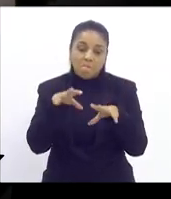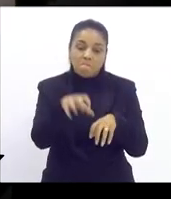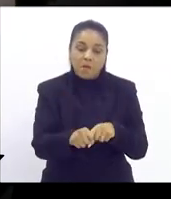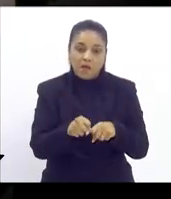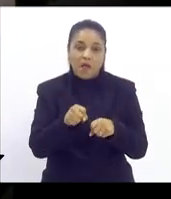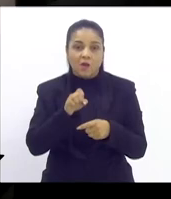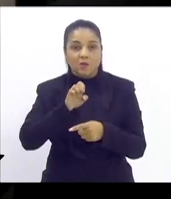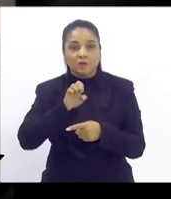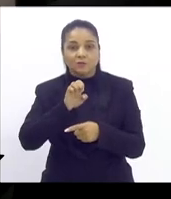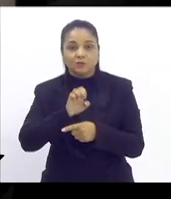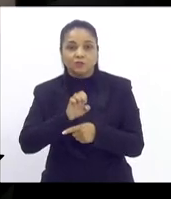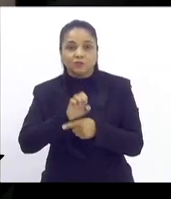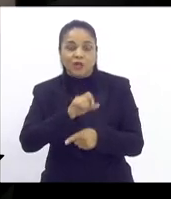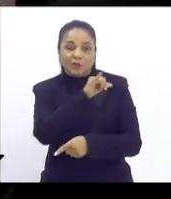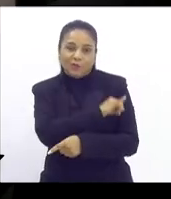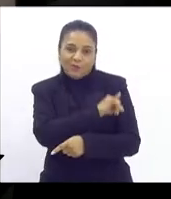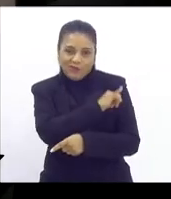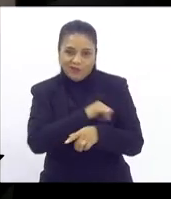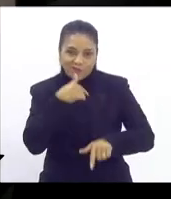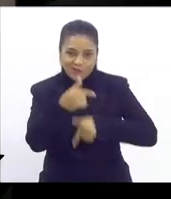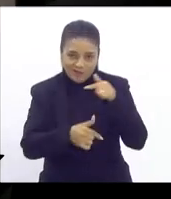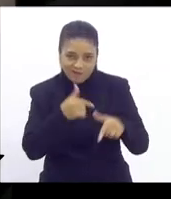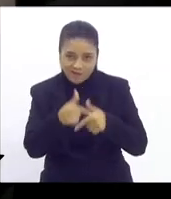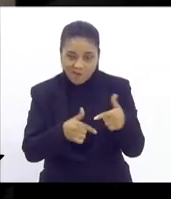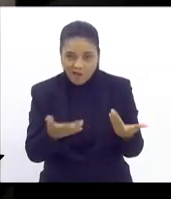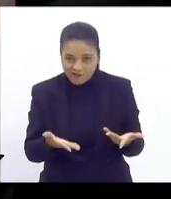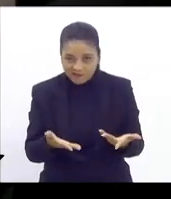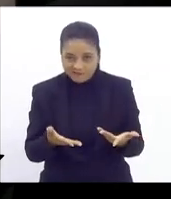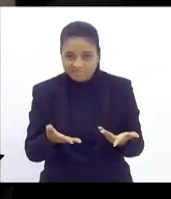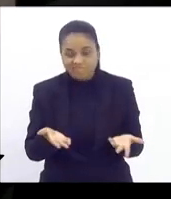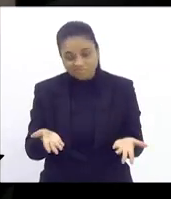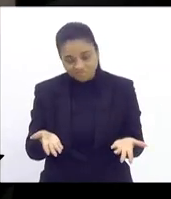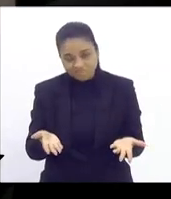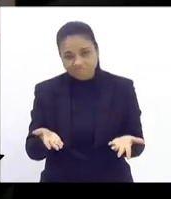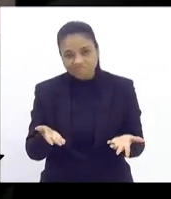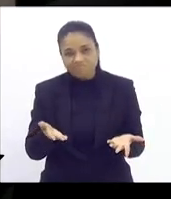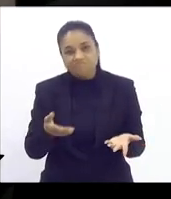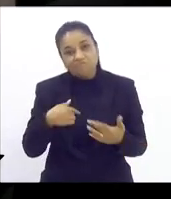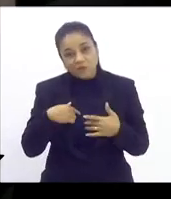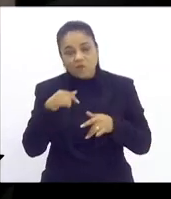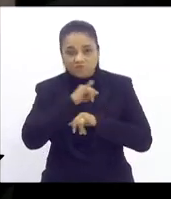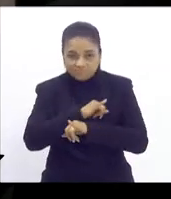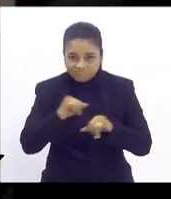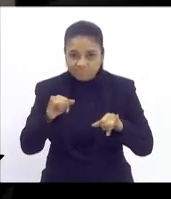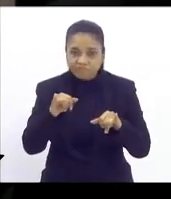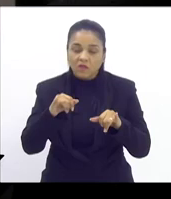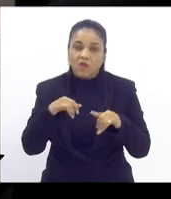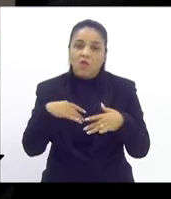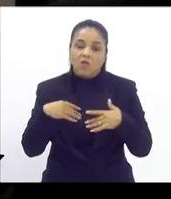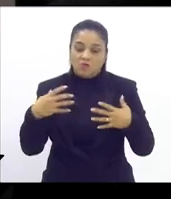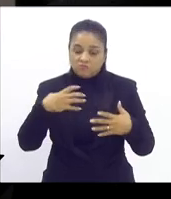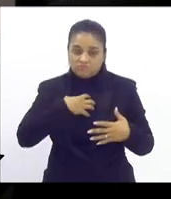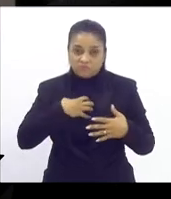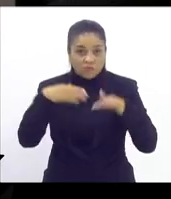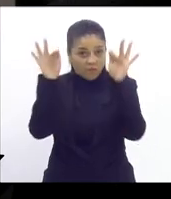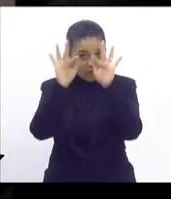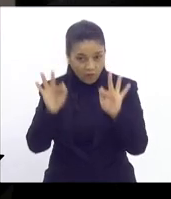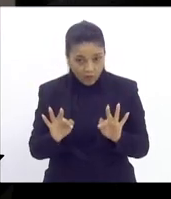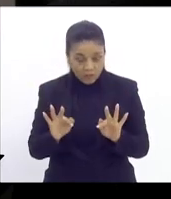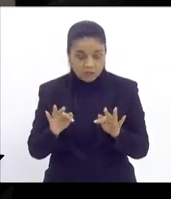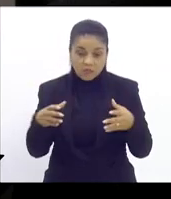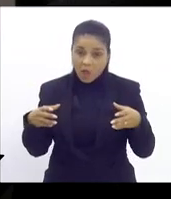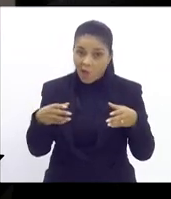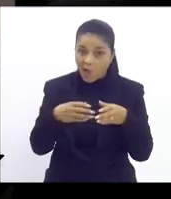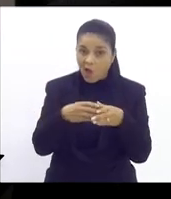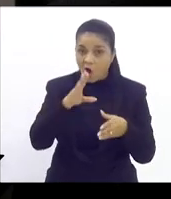as políticas dos serviços Delegados aqui no estado do Rio de Janeiro Então faça o couro fico feliz que essa comissão começa já com essa